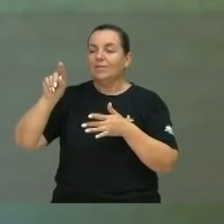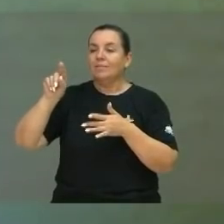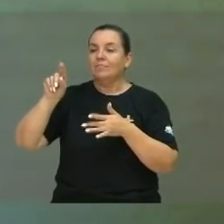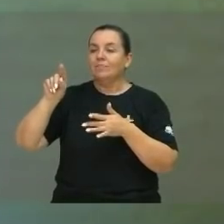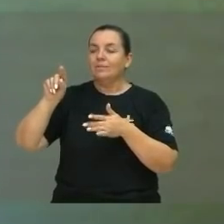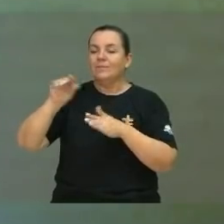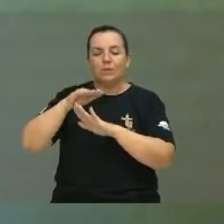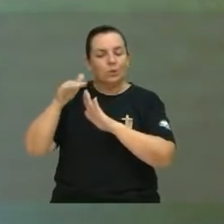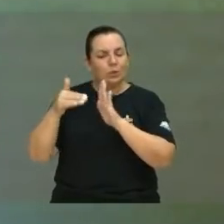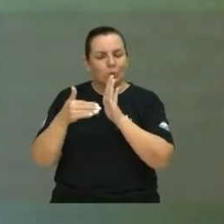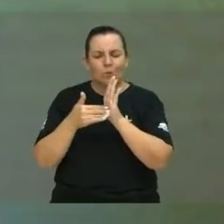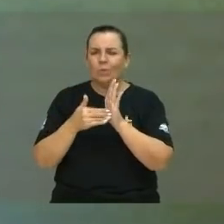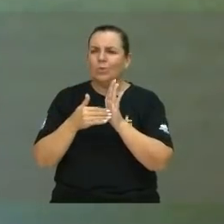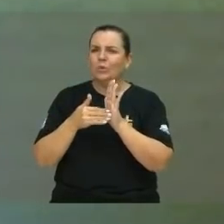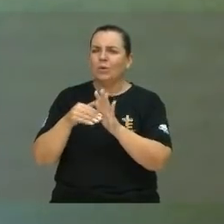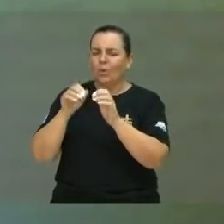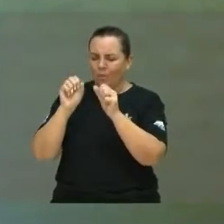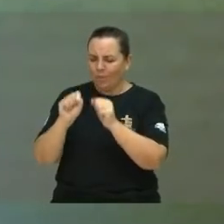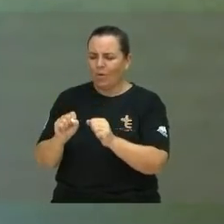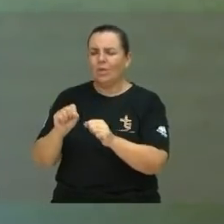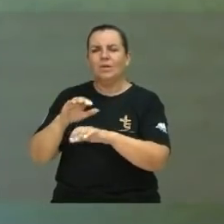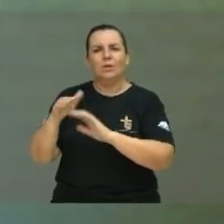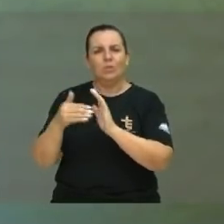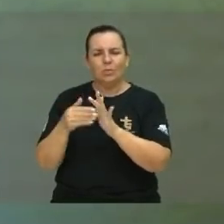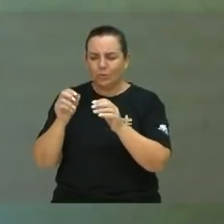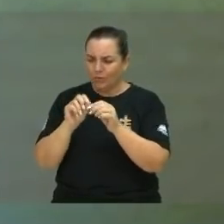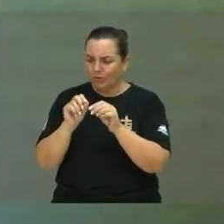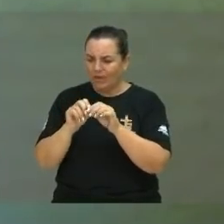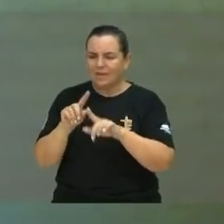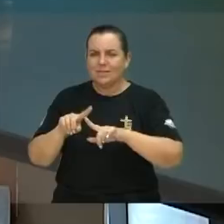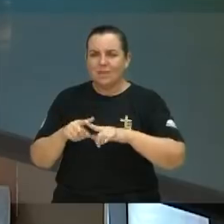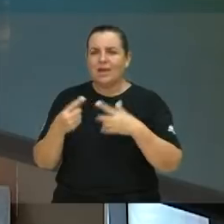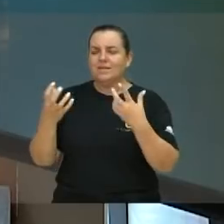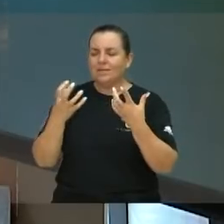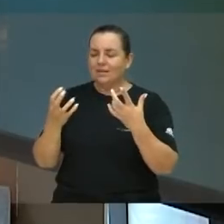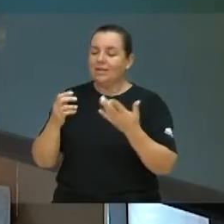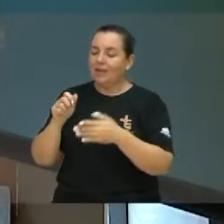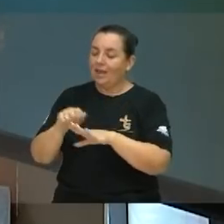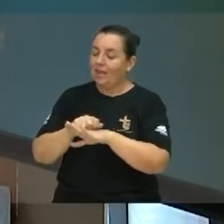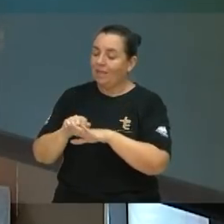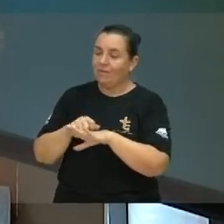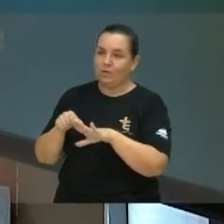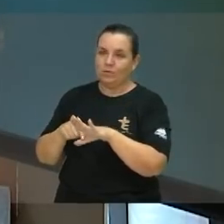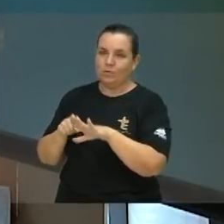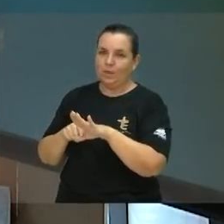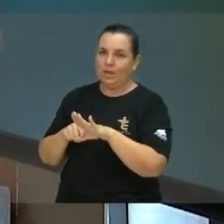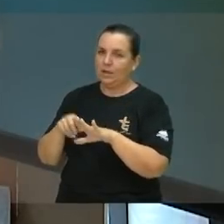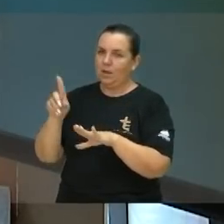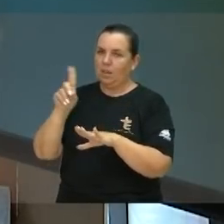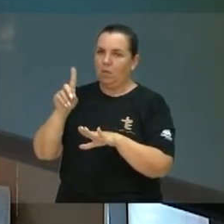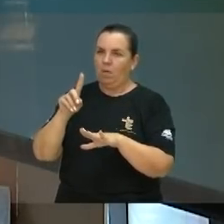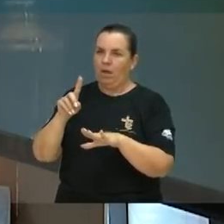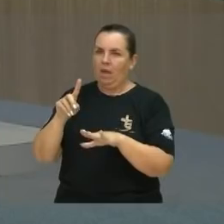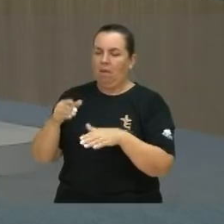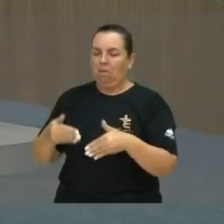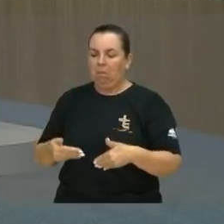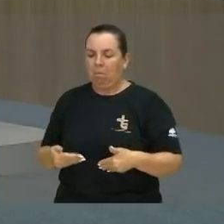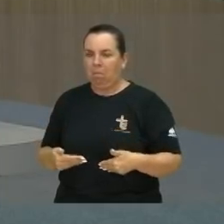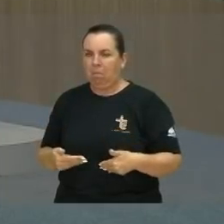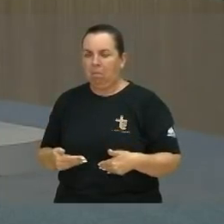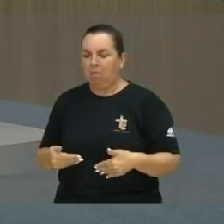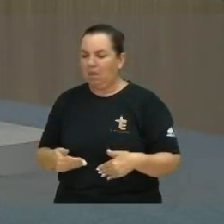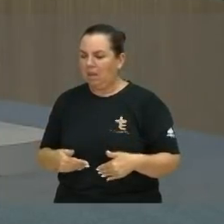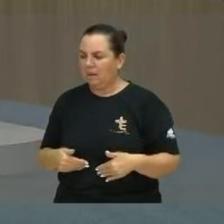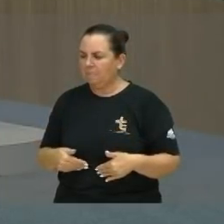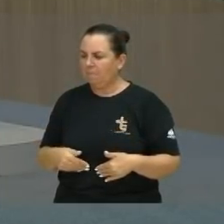e mas que eles lavaram os pés e não se trata de subordinação de